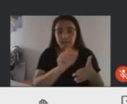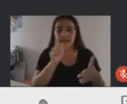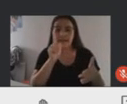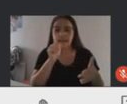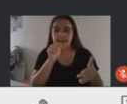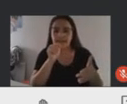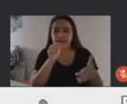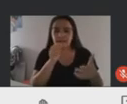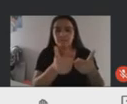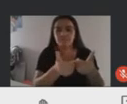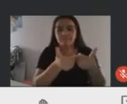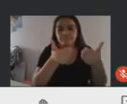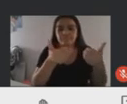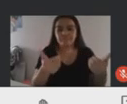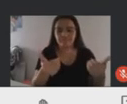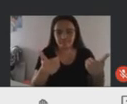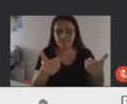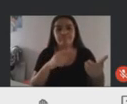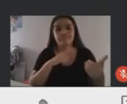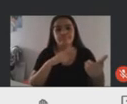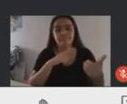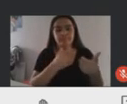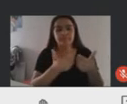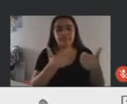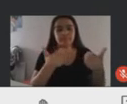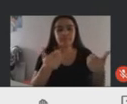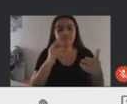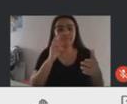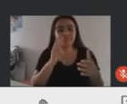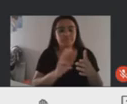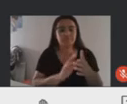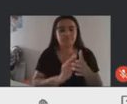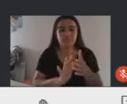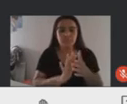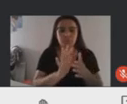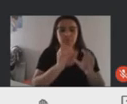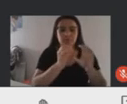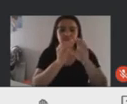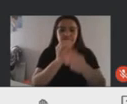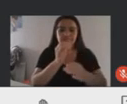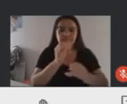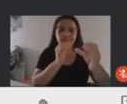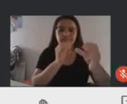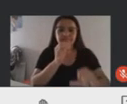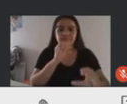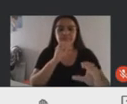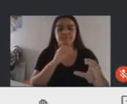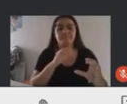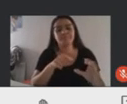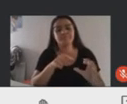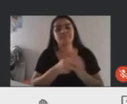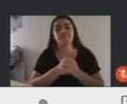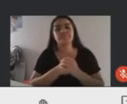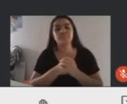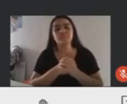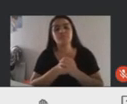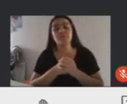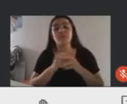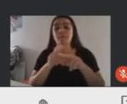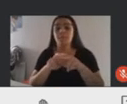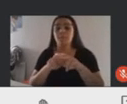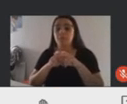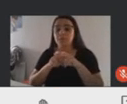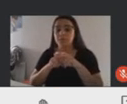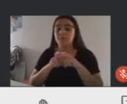volátil gasosa contendo o elemento vai lá para o sistema de atomização. Então, com isso, nós temos uma eficiência de